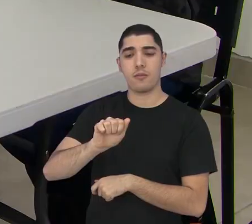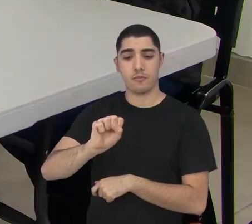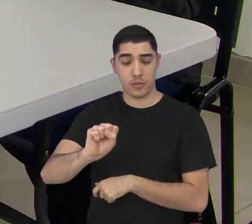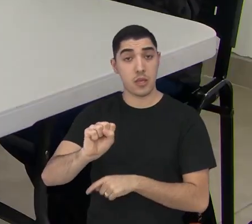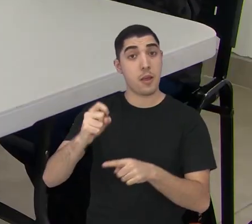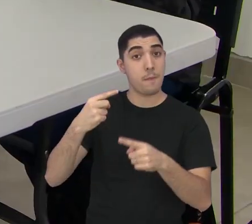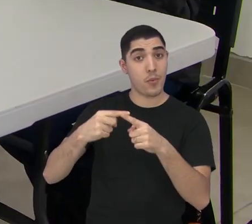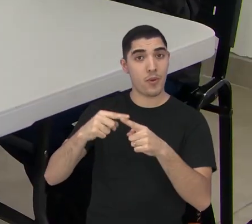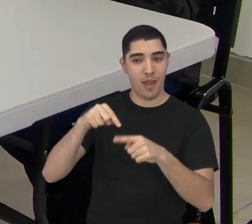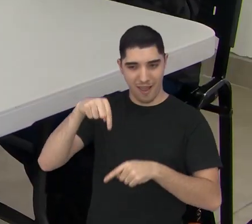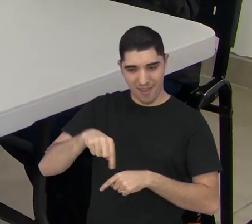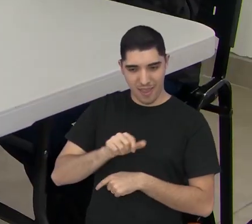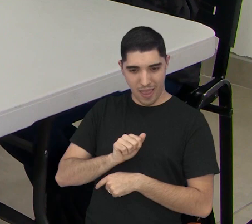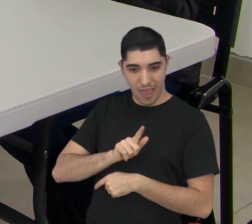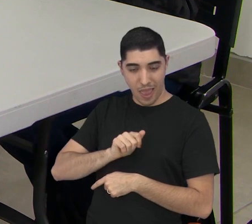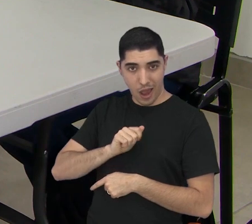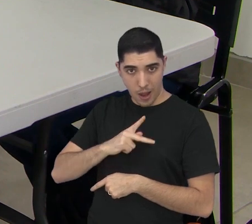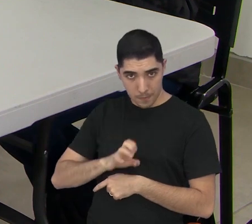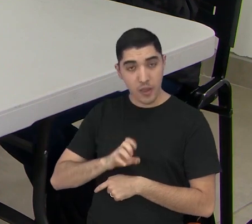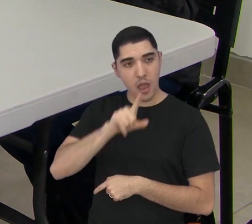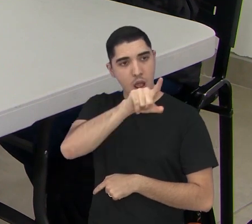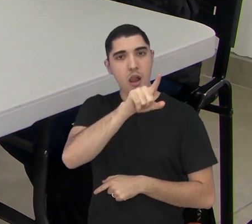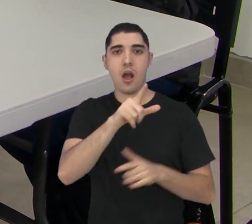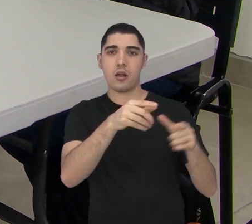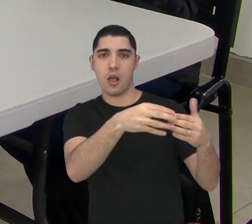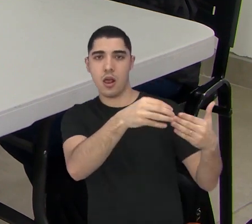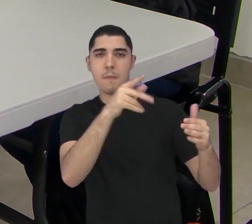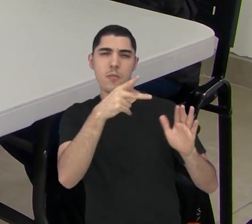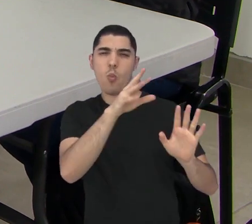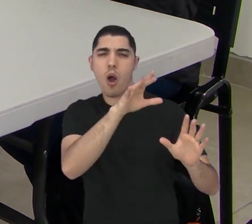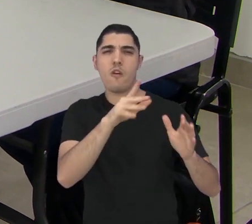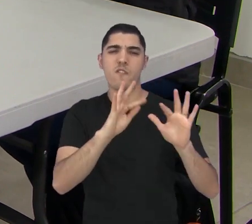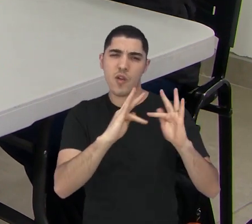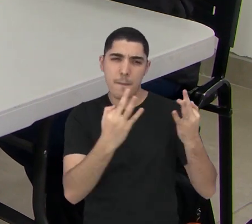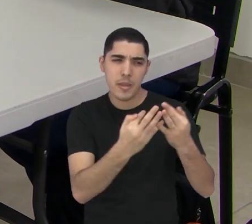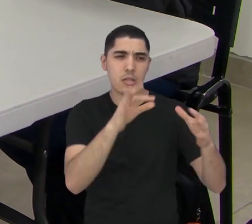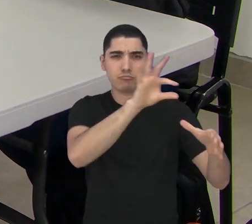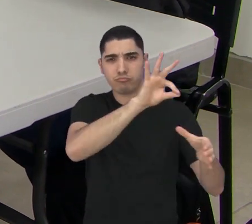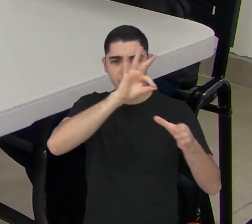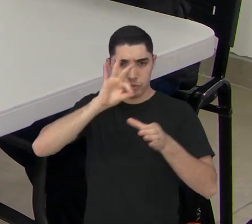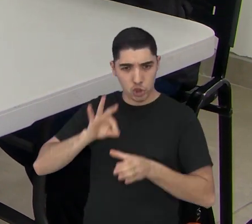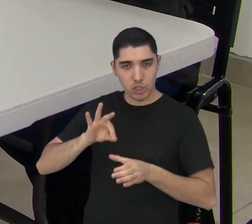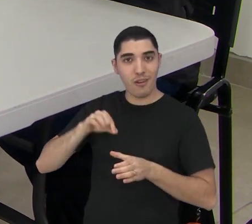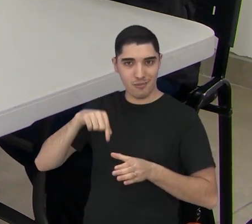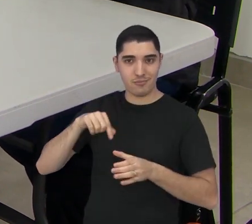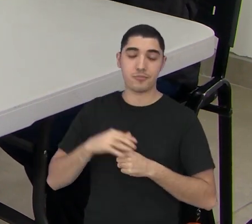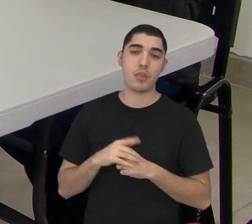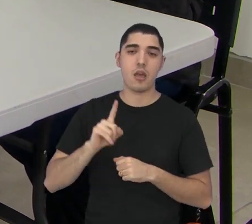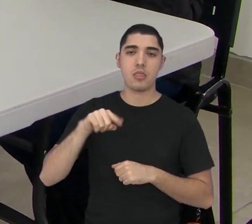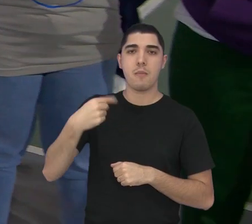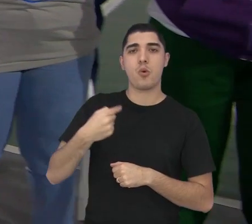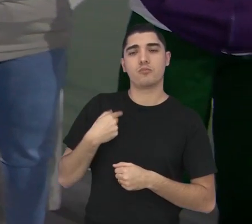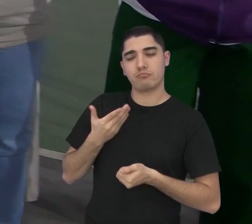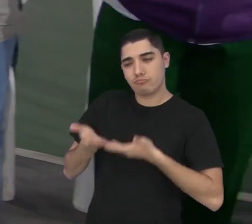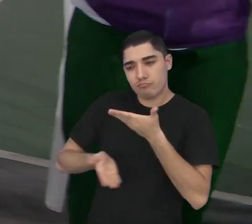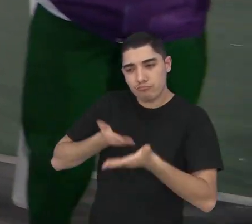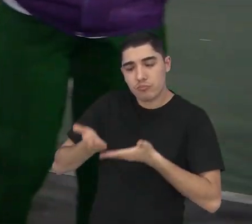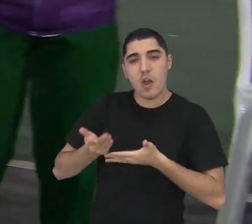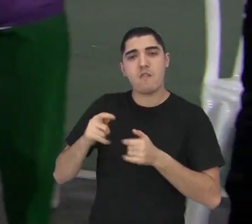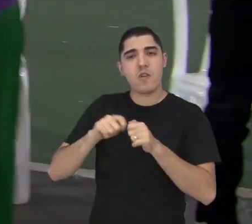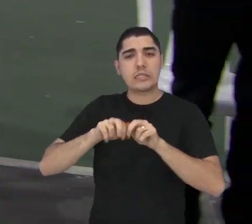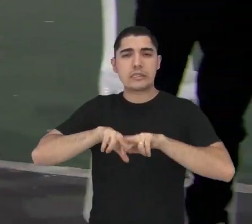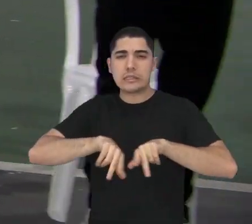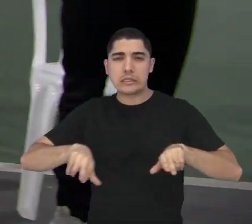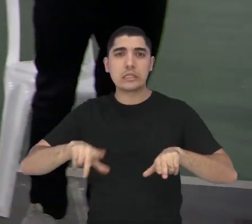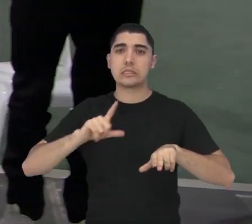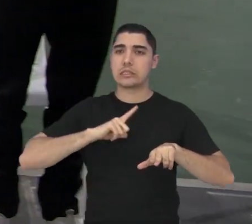que encaminham as famílias aqui na Ágape, faço anamnese com eles, socioeconômico com eles. Depois eu insiro eles